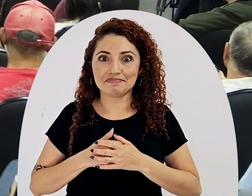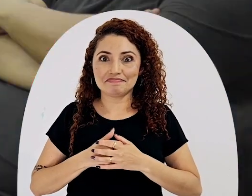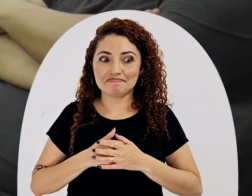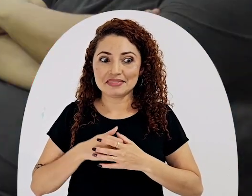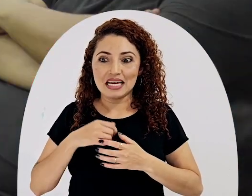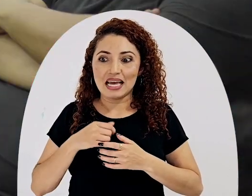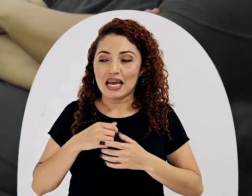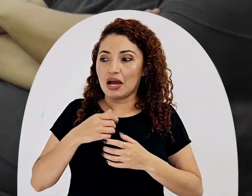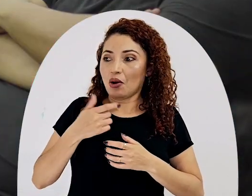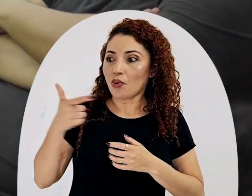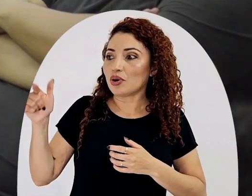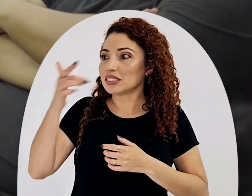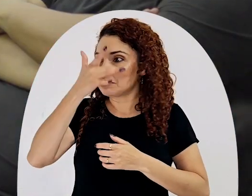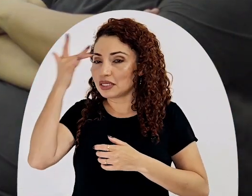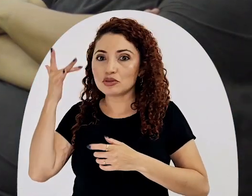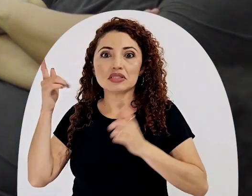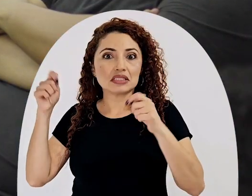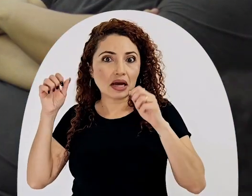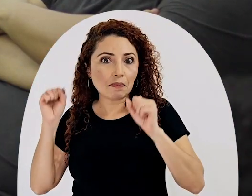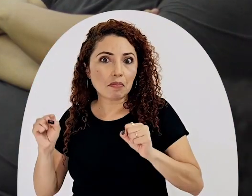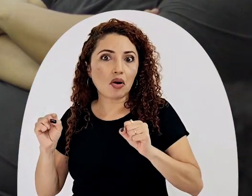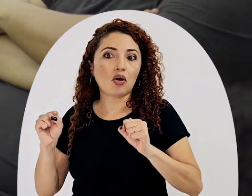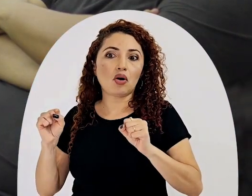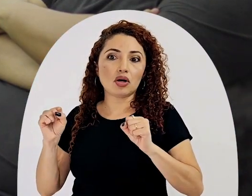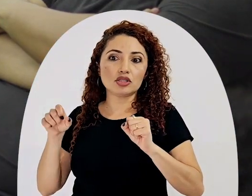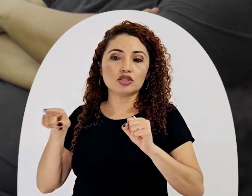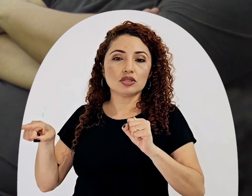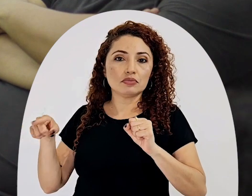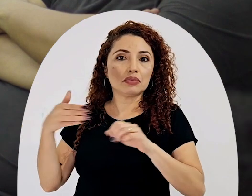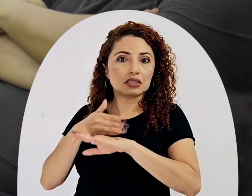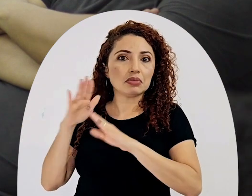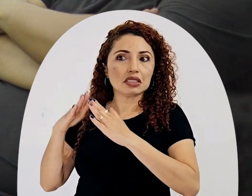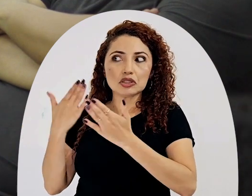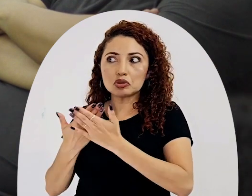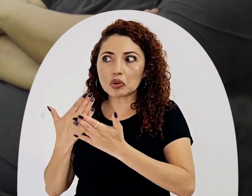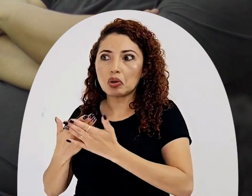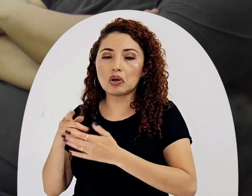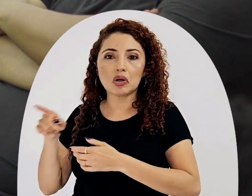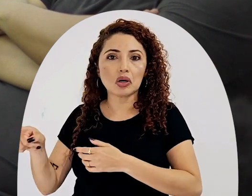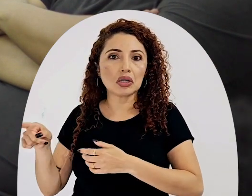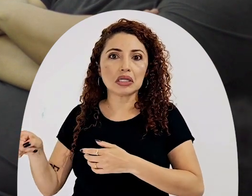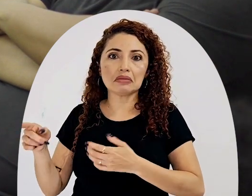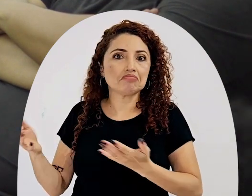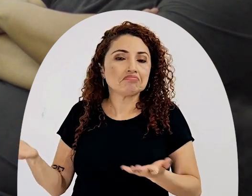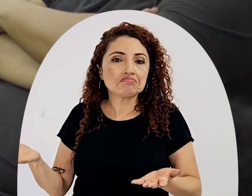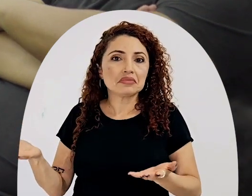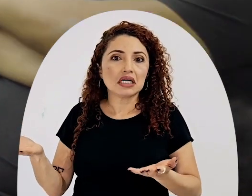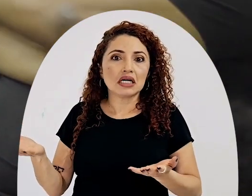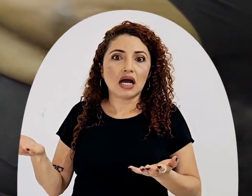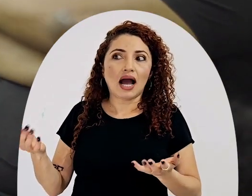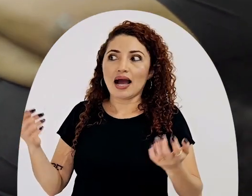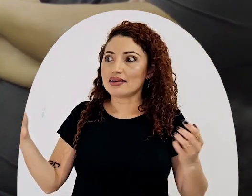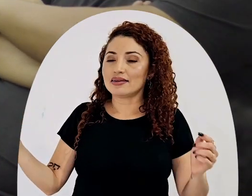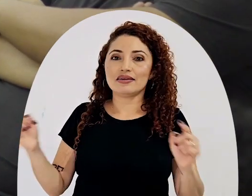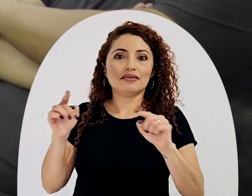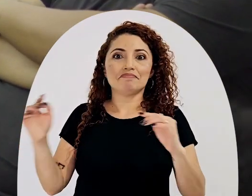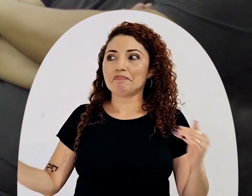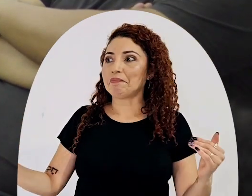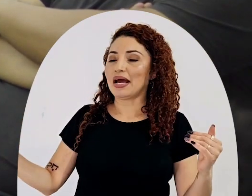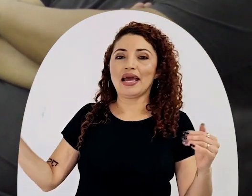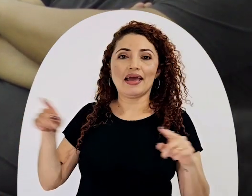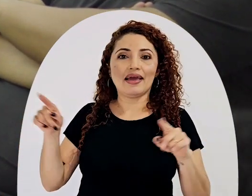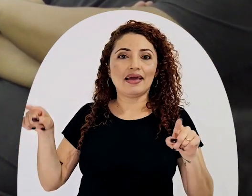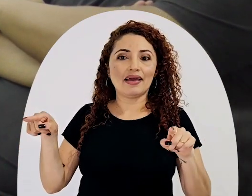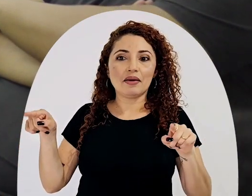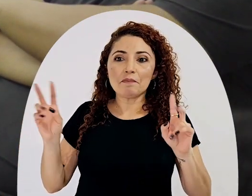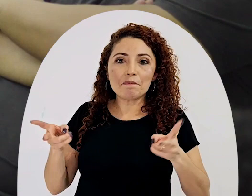justa? Como pouquíssimo tempo atrás, eu tenho 45 anos e sempre estudei com negros, então não entendi esse pouquíssimo tempo atrás. Para mim são